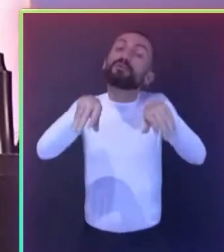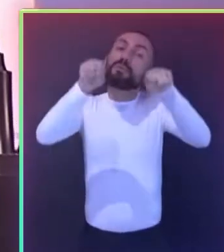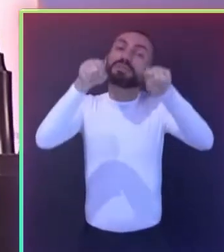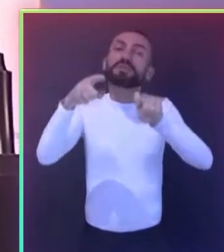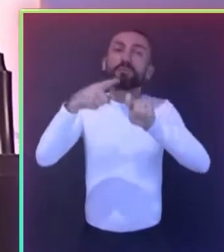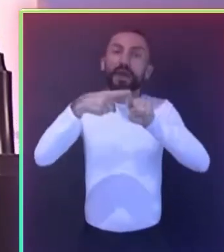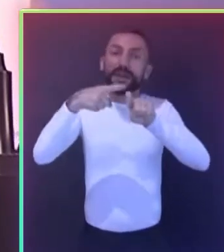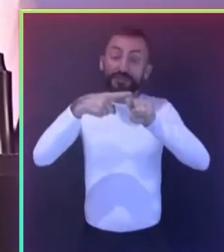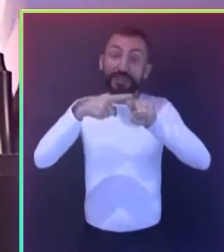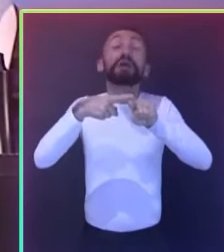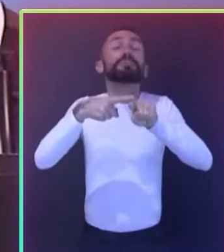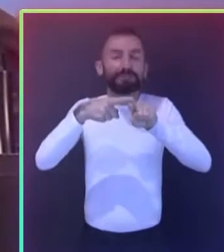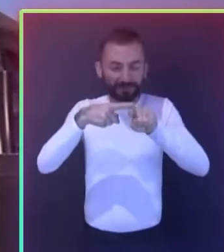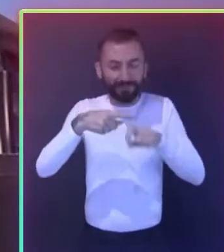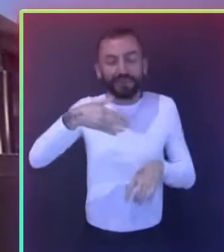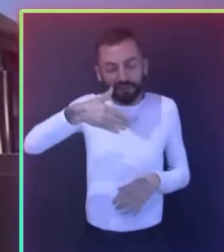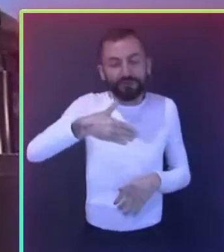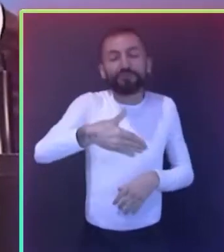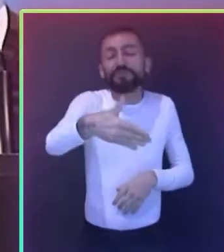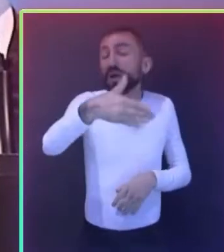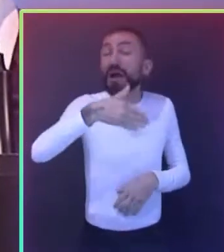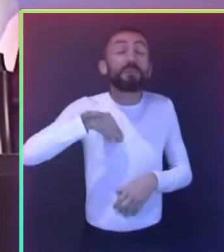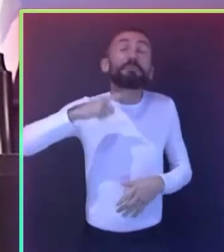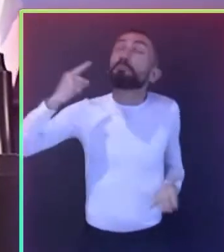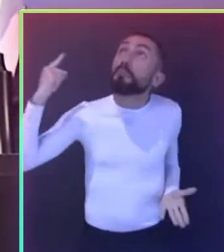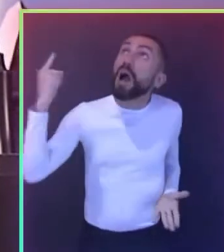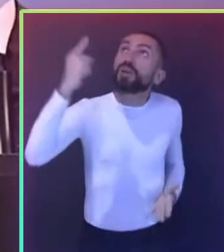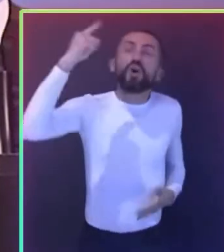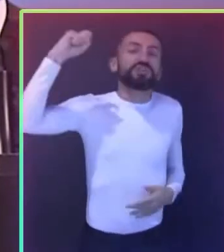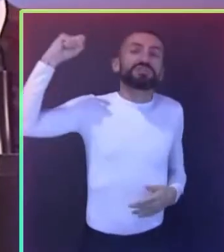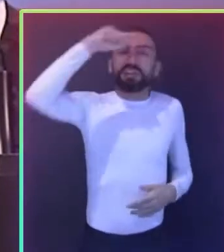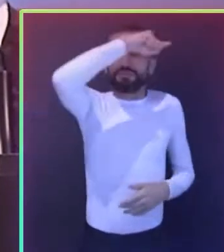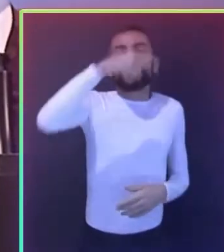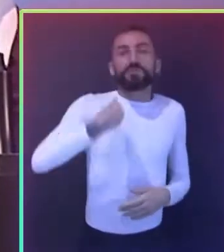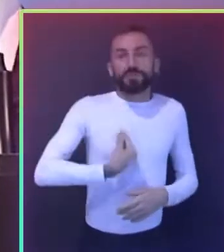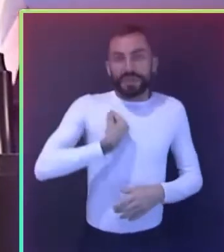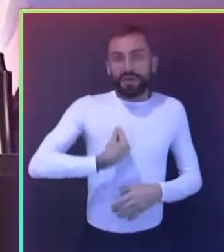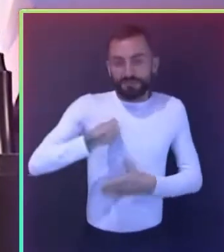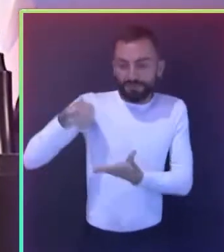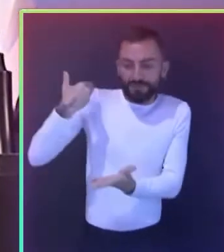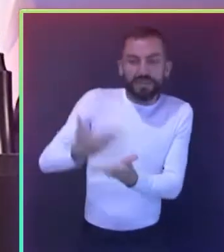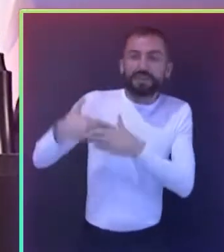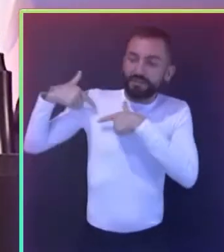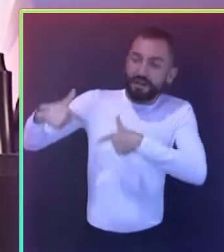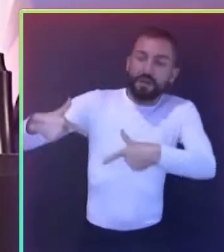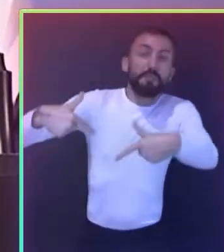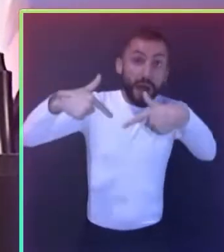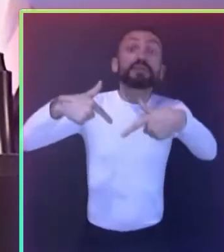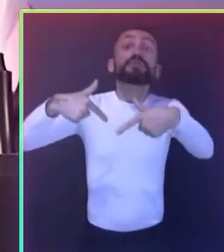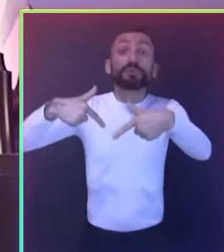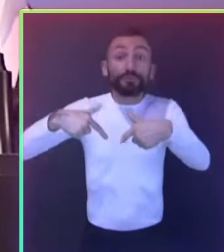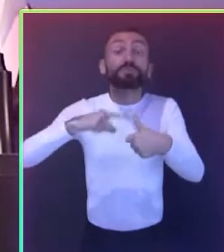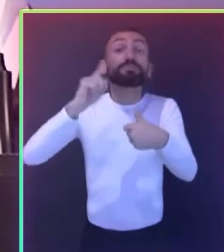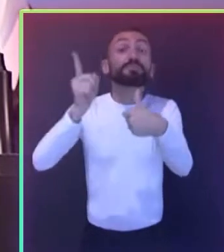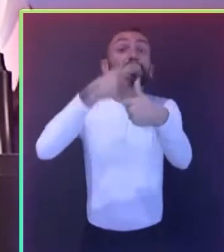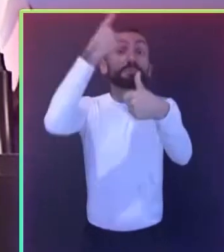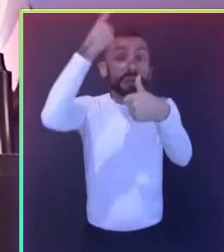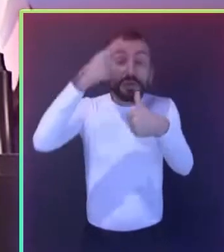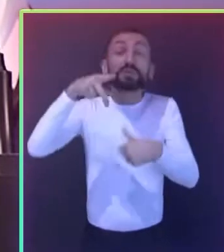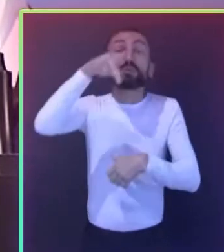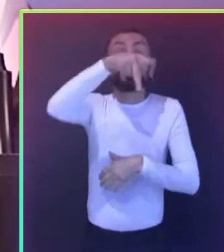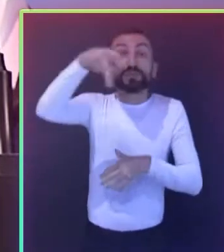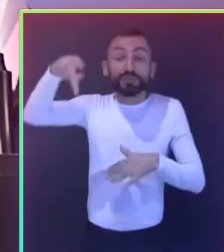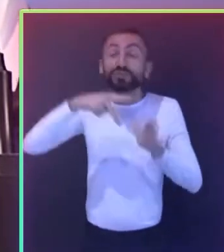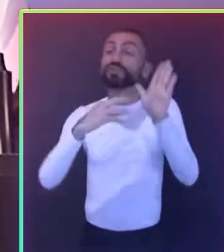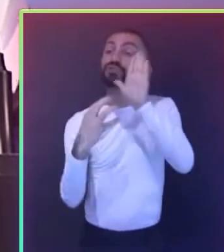certamente este será o maior desafio da minha vida profissional minhas primeiras palavras são dirigidas aos professores